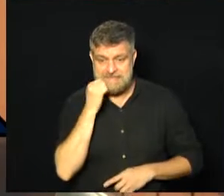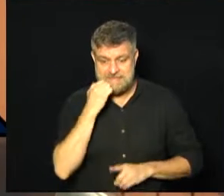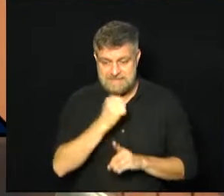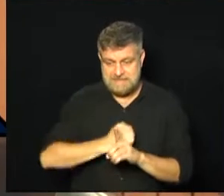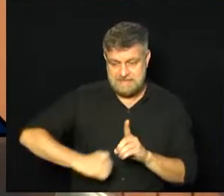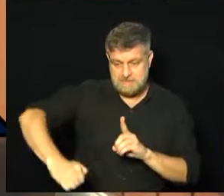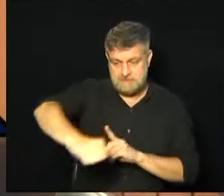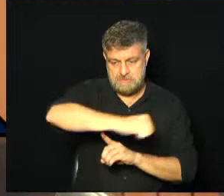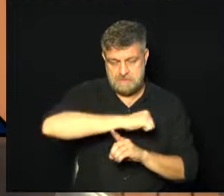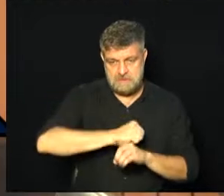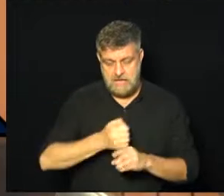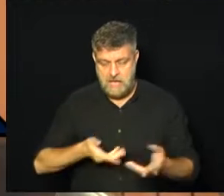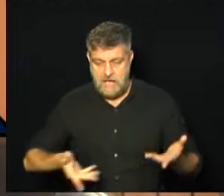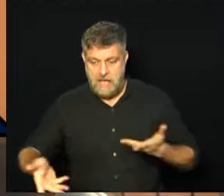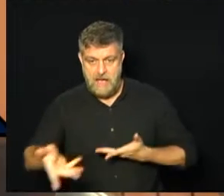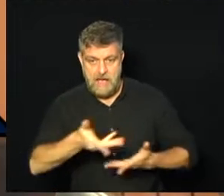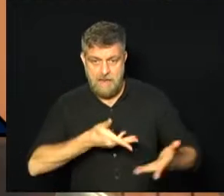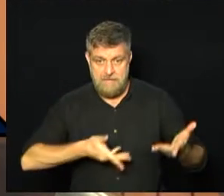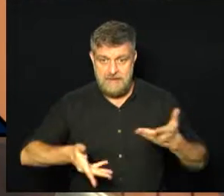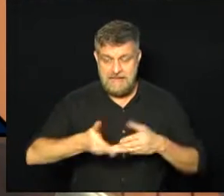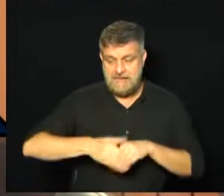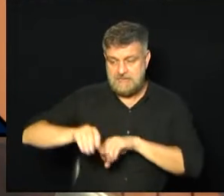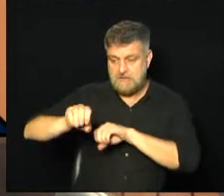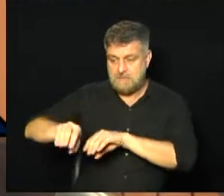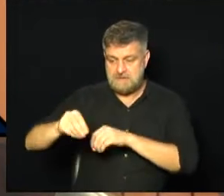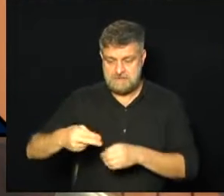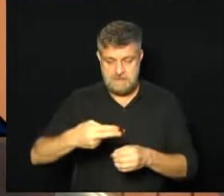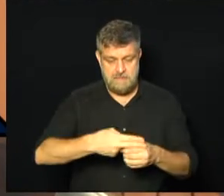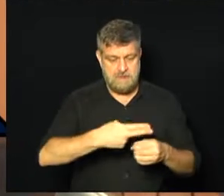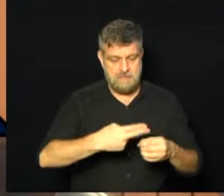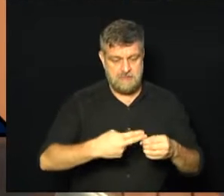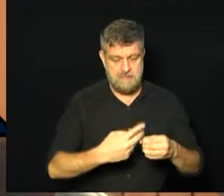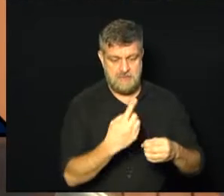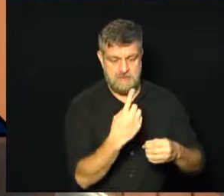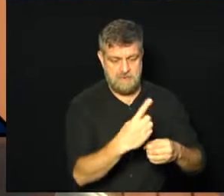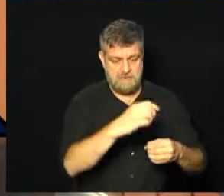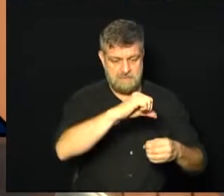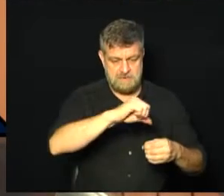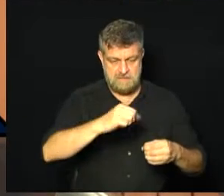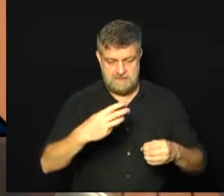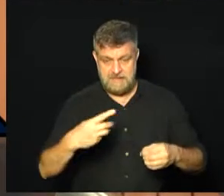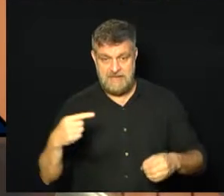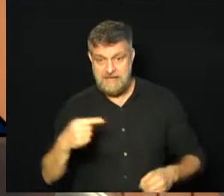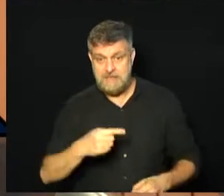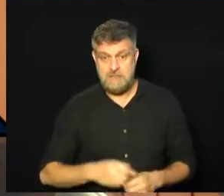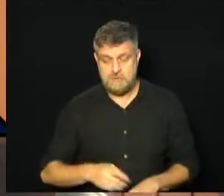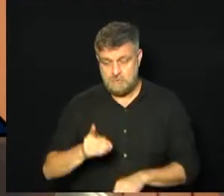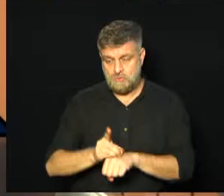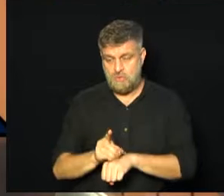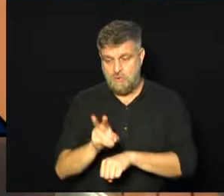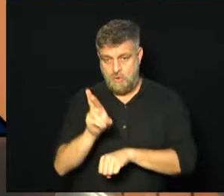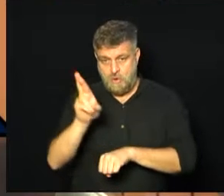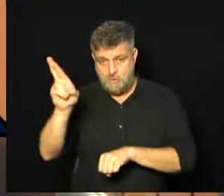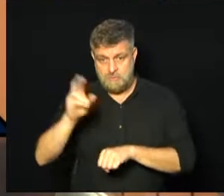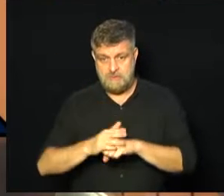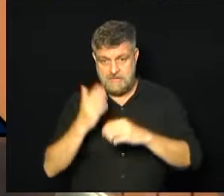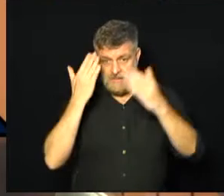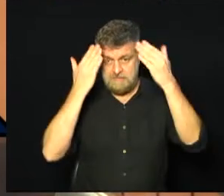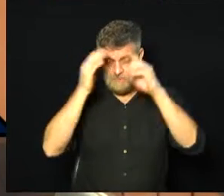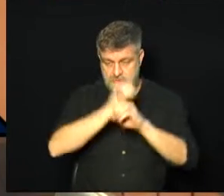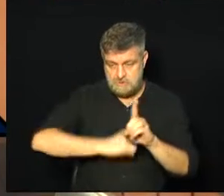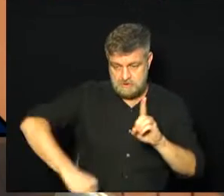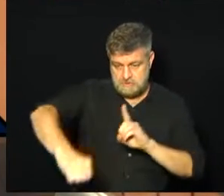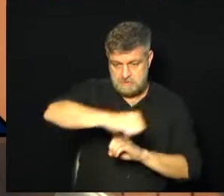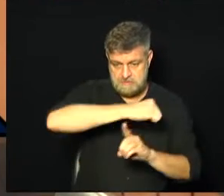aplicada à educação pela Unicamp em 1993 e doutora em Psicologia Social pela PUC de São Paulo,